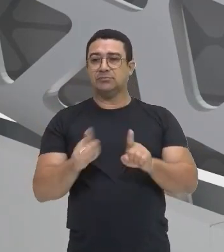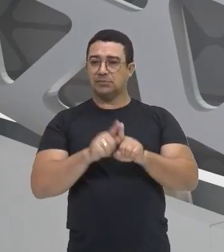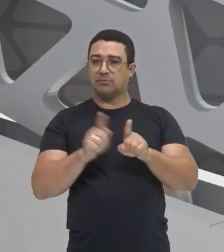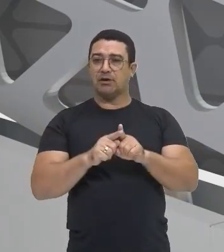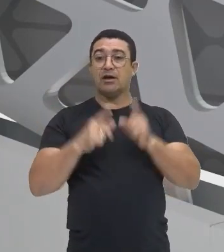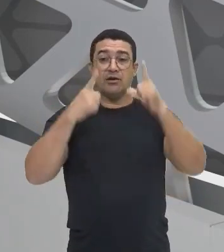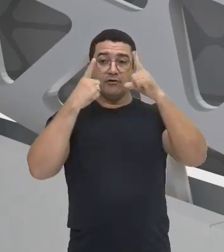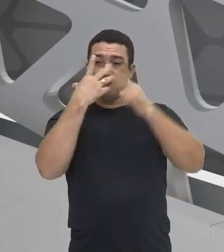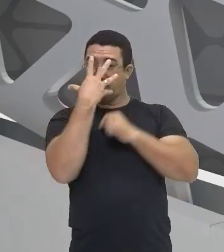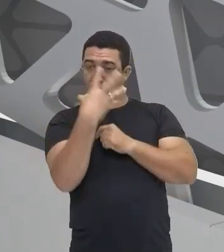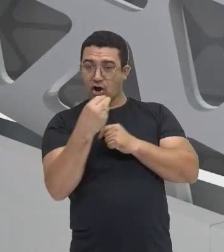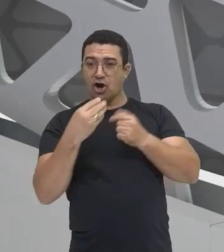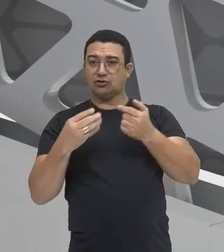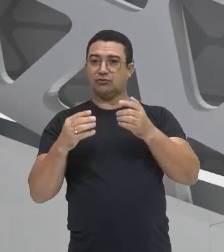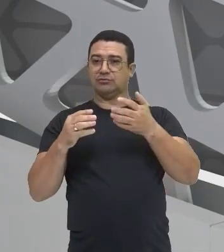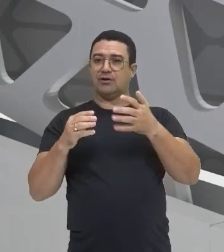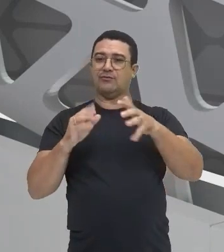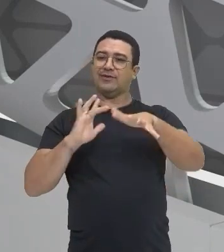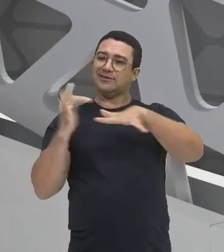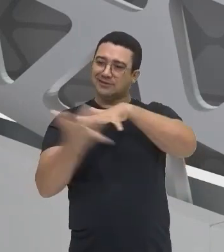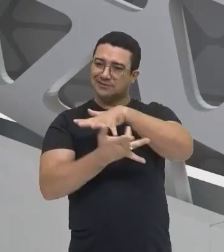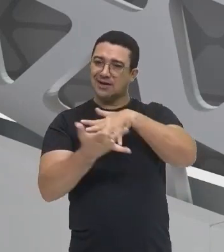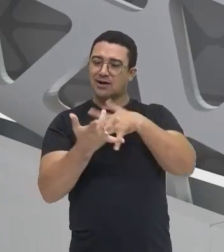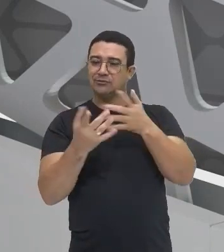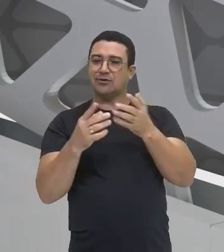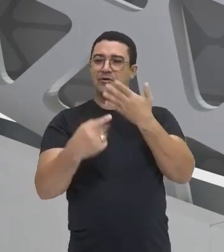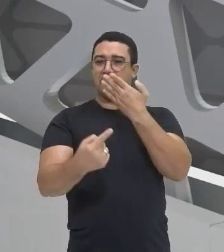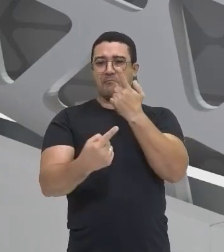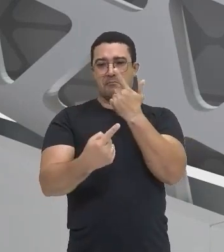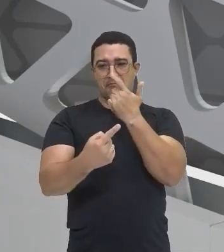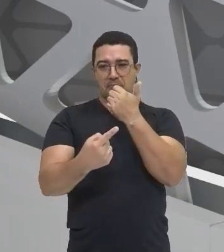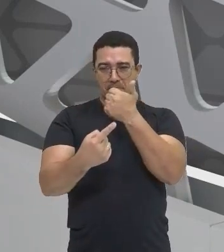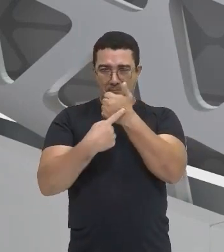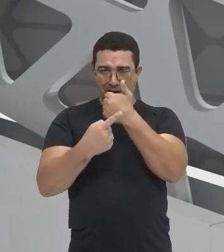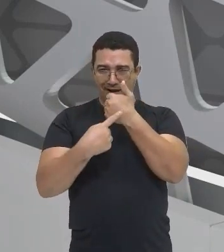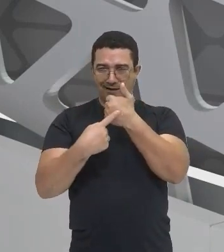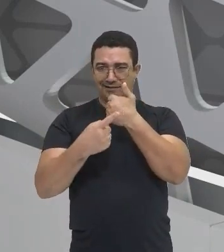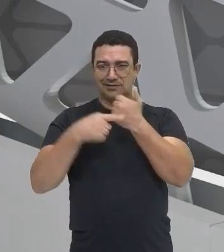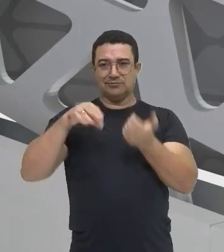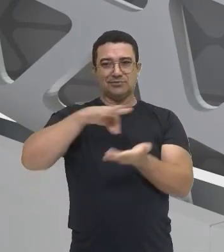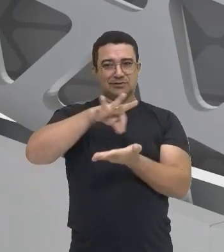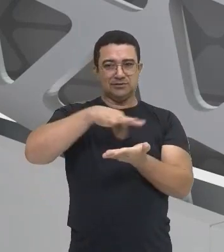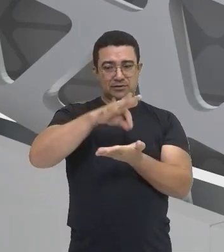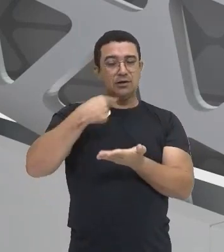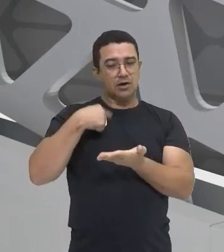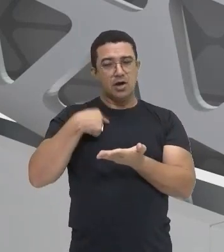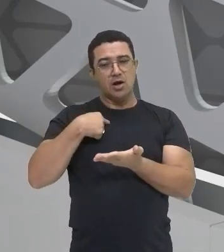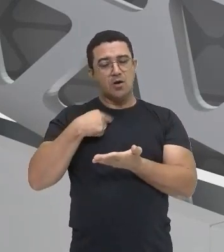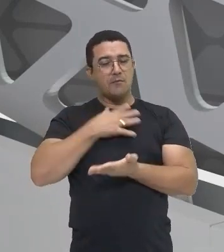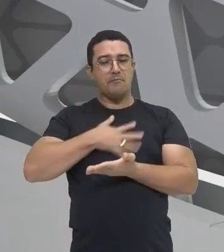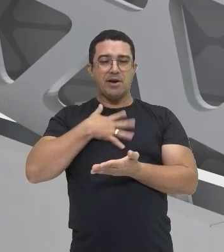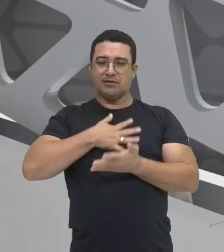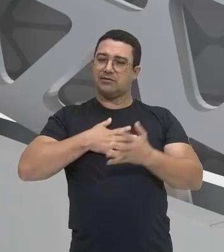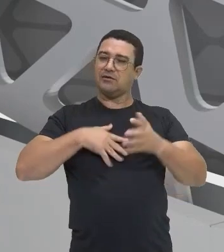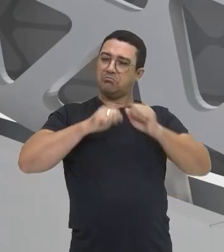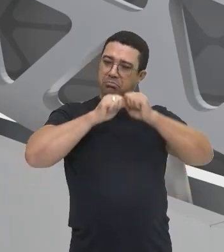Fala, olha aí, professora Gabriela, nossa arte, que eu vou ter o maior prazer de curtir e compartilhar toda a arte